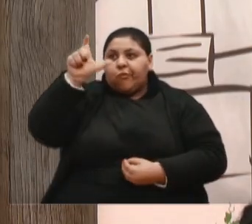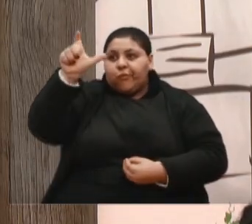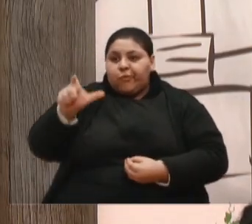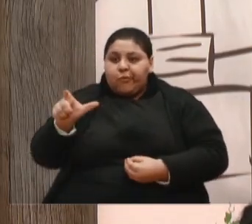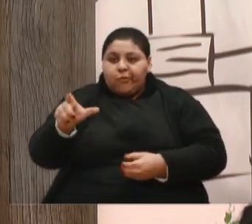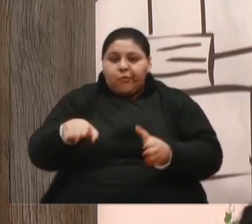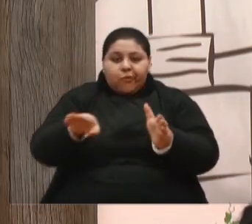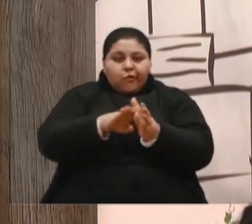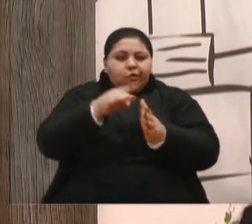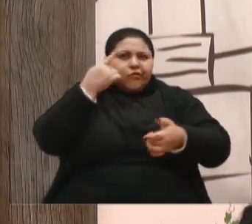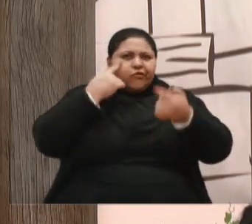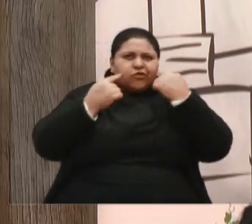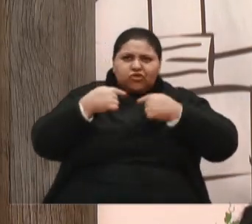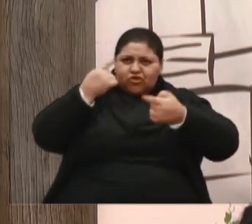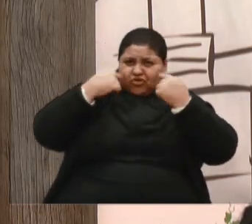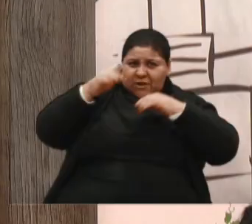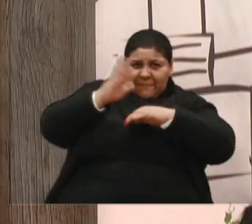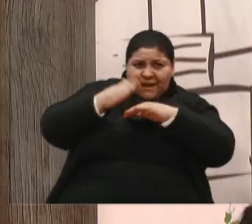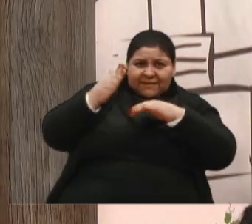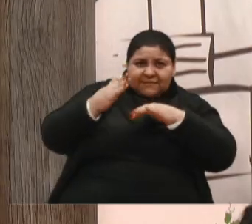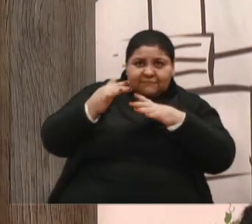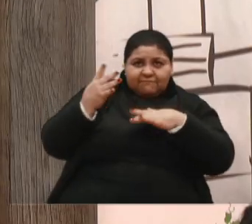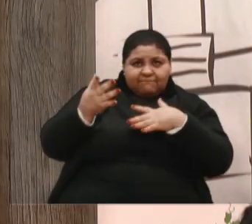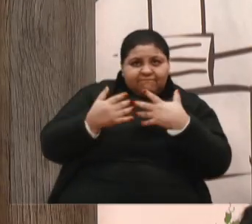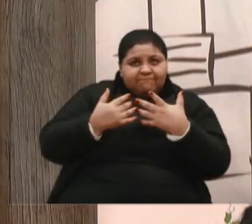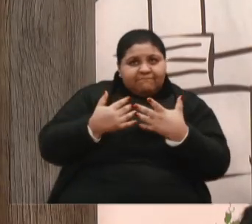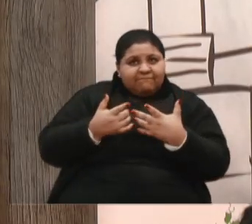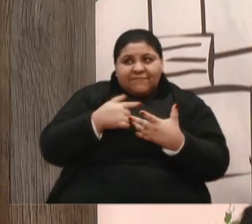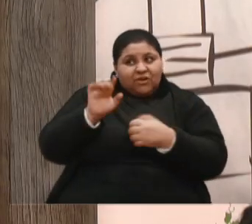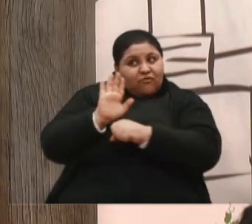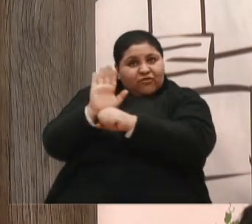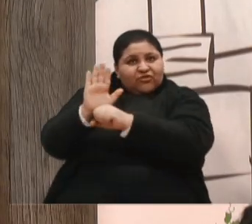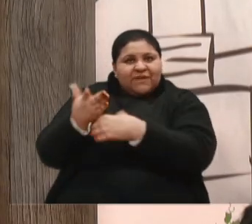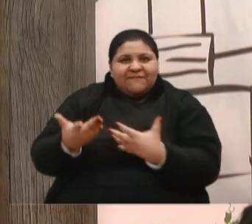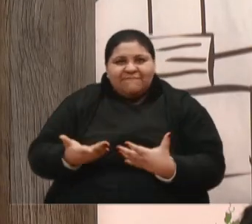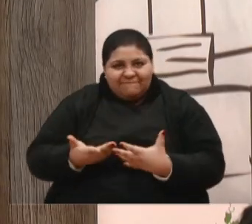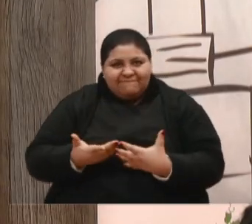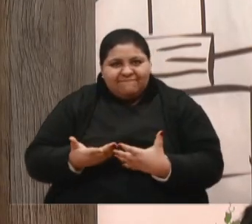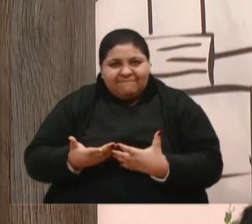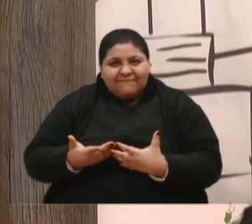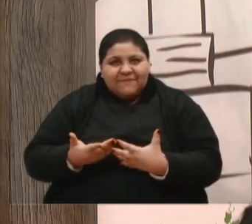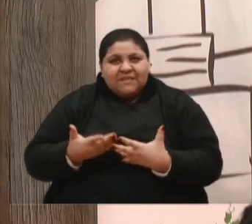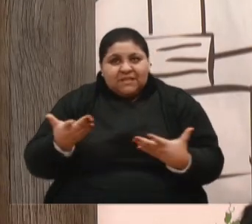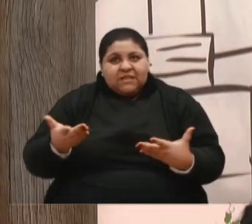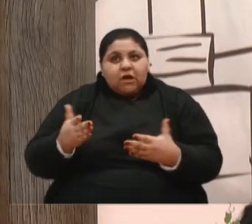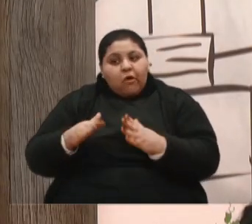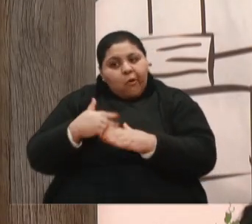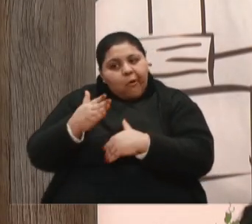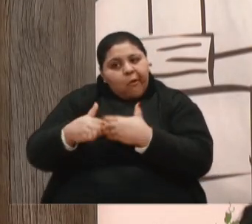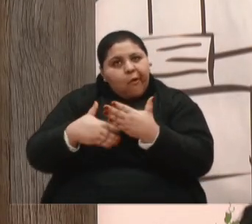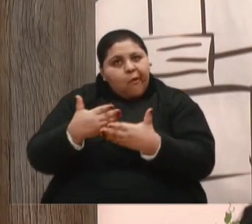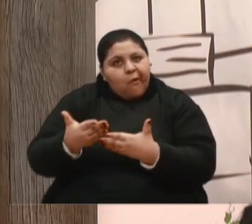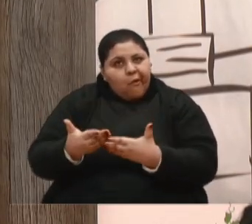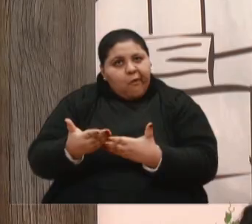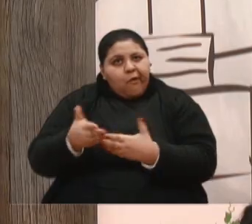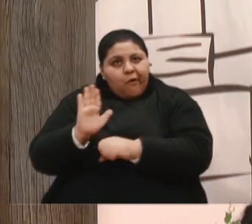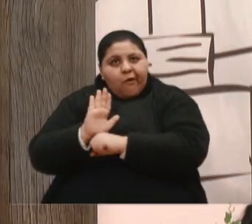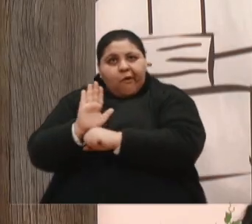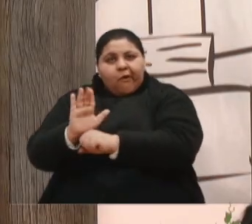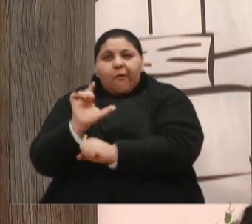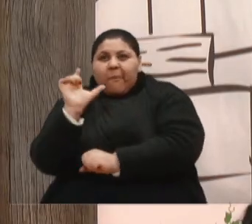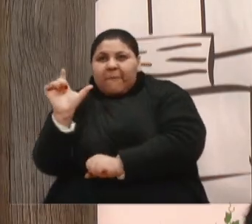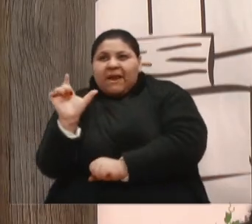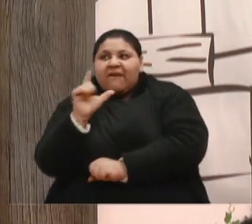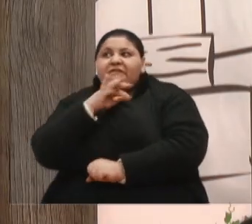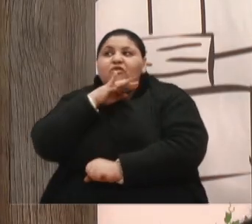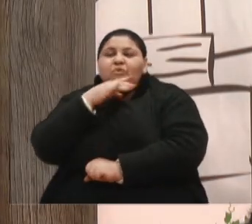que nem eu digo, se uma pessoa chega chorando muito e eu vou chorar mais do que ela, eu não vou ajudar ela, né? Então, com o tempo, a gente